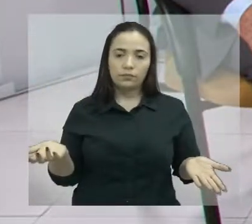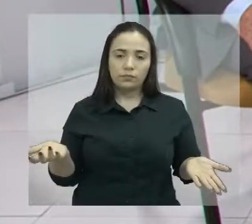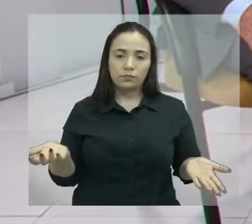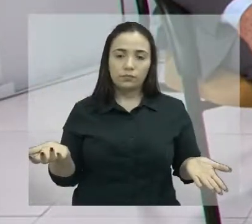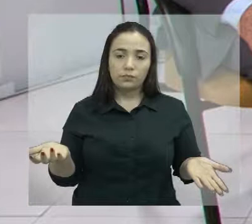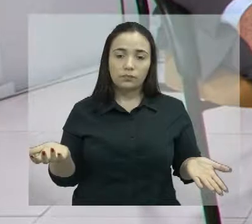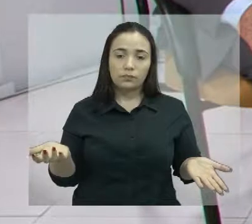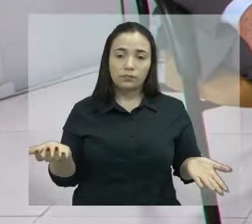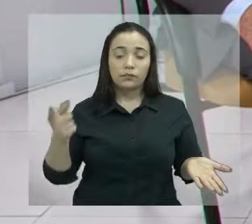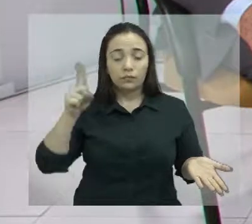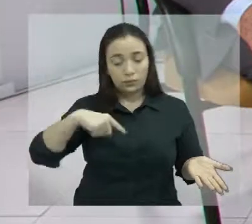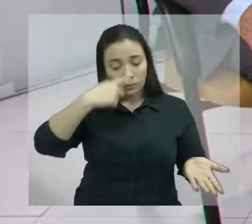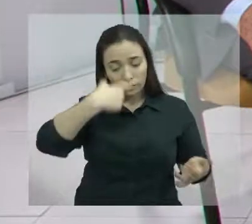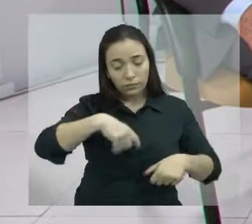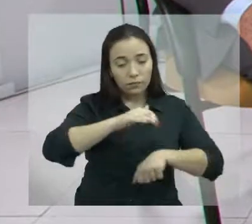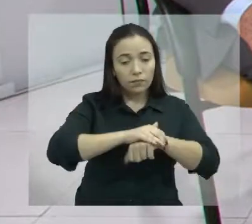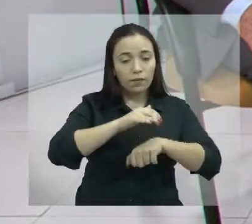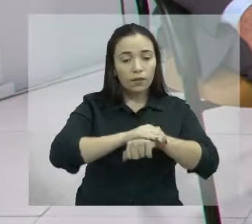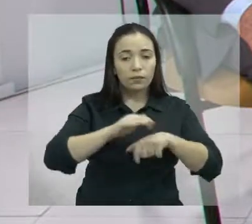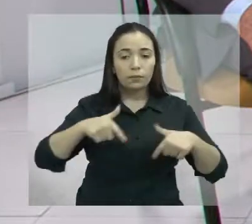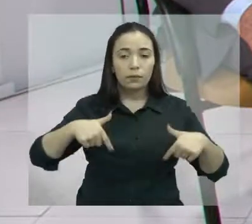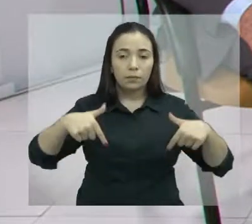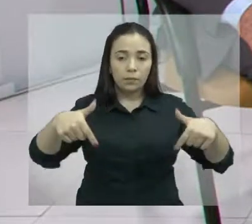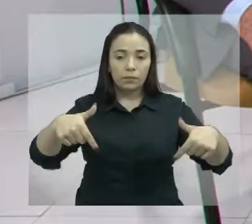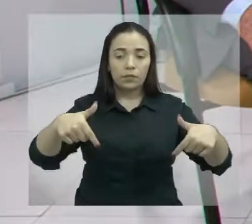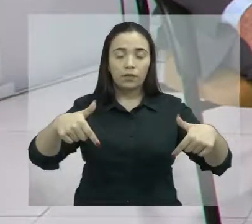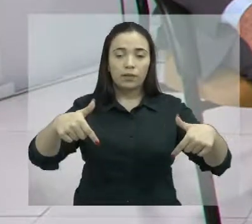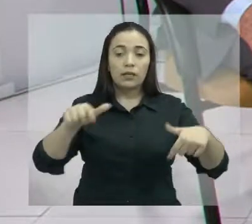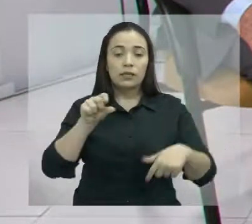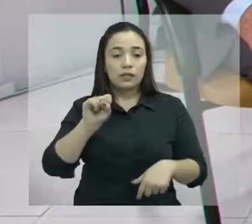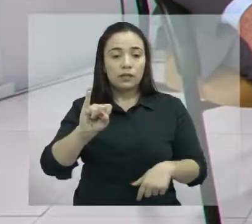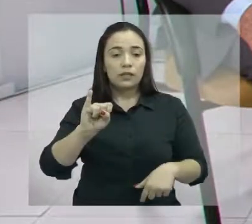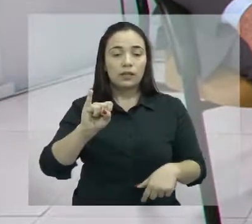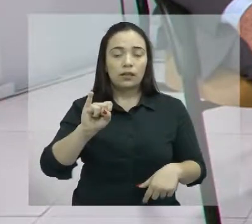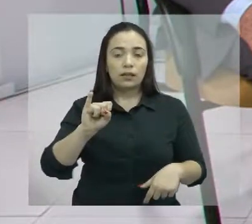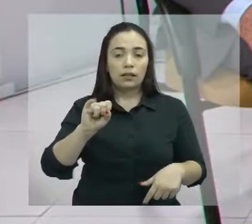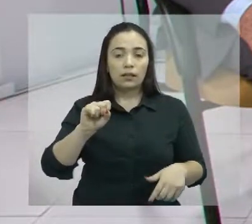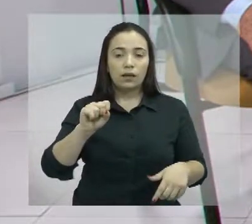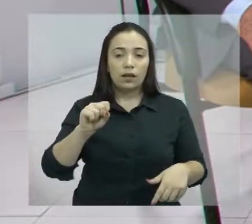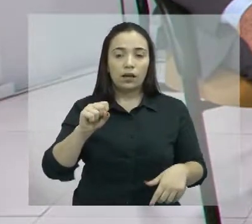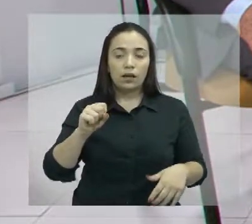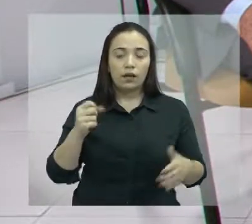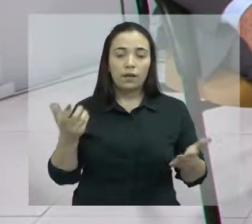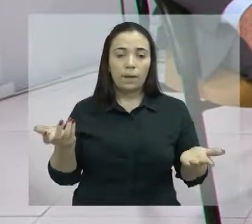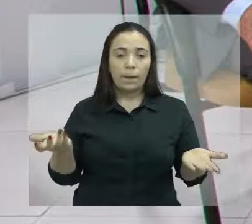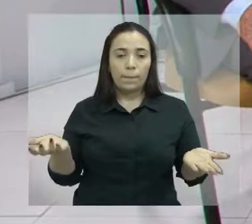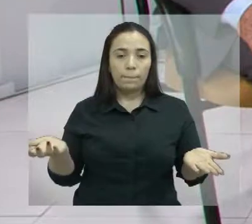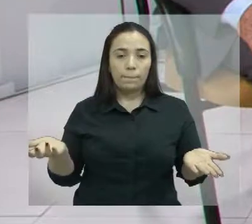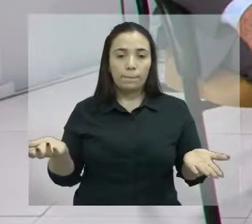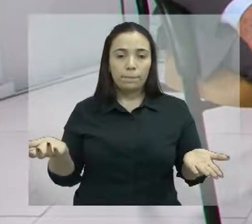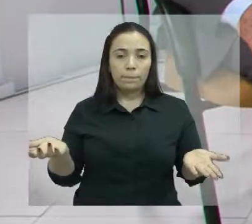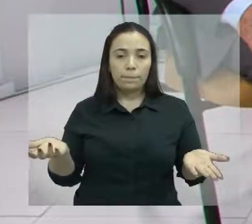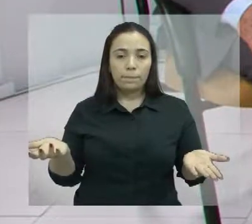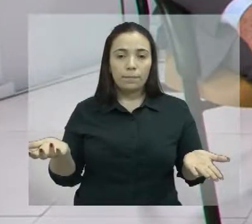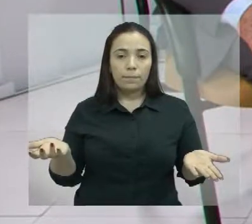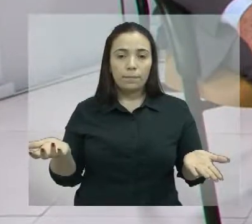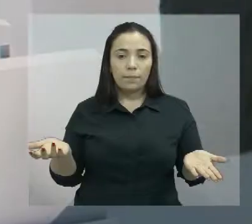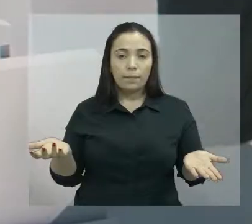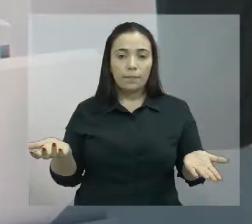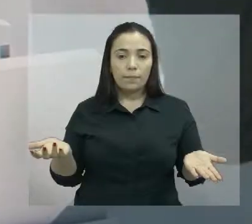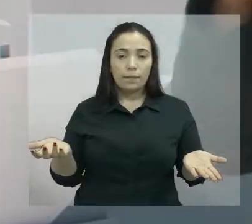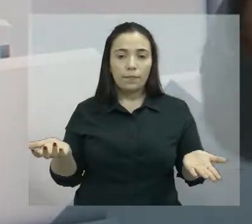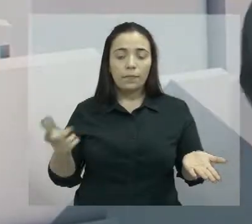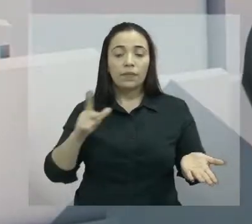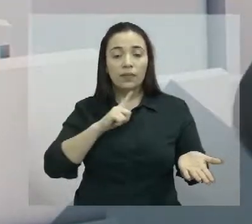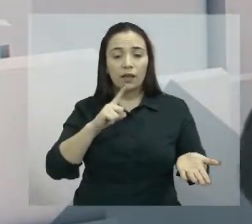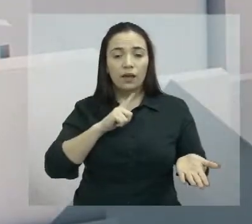produz somos nós, os motoristas. Né? A partir do momento que a gente não produz mais essa matéria-prima, não vai ter mais inflação. Não vai ter mais indústria. Pois é, exatamente. Então,